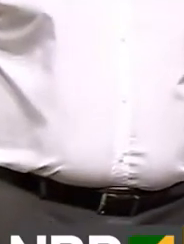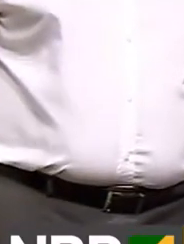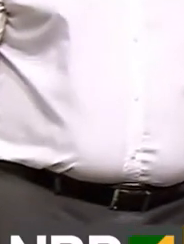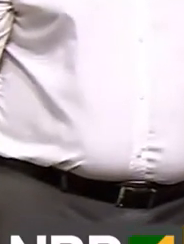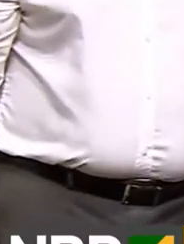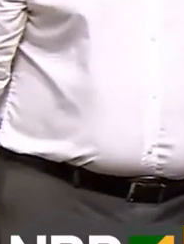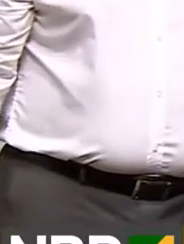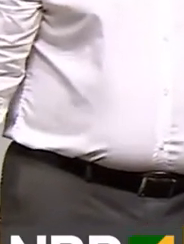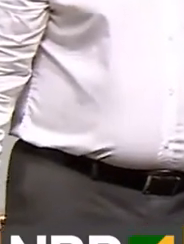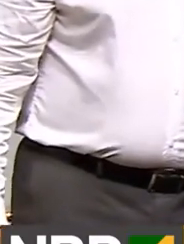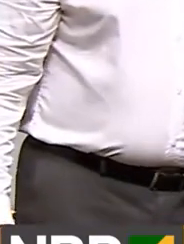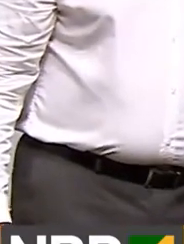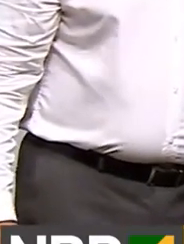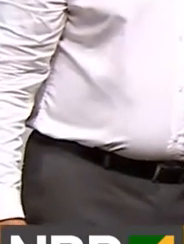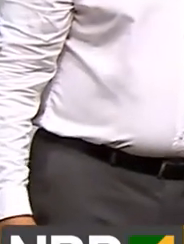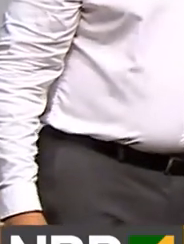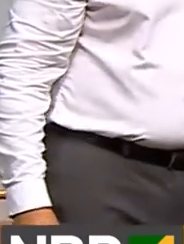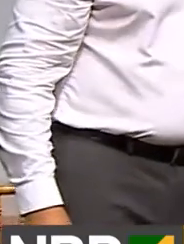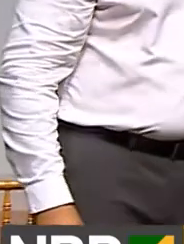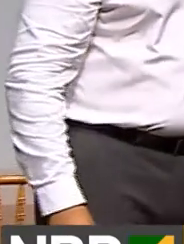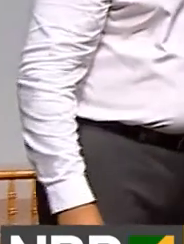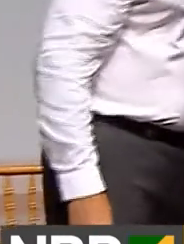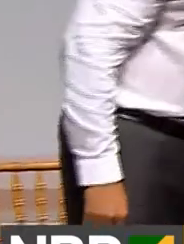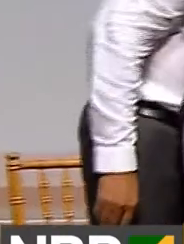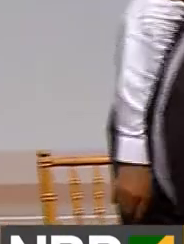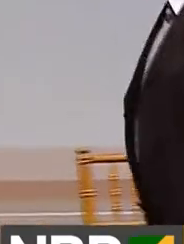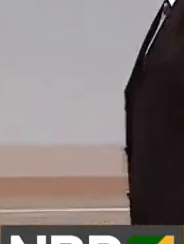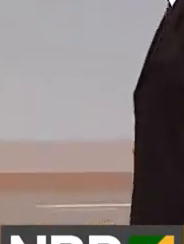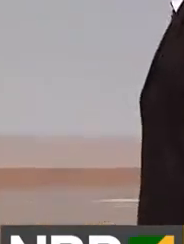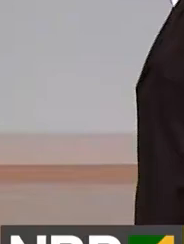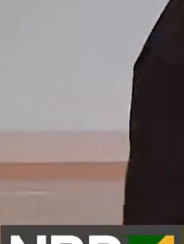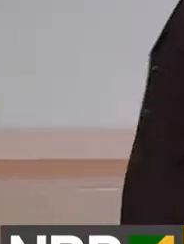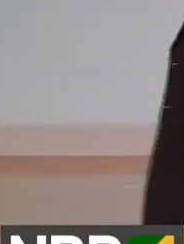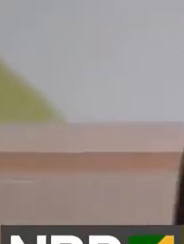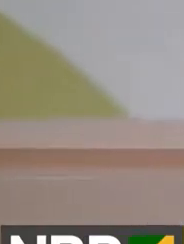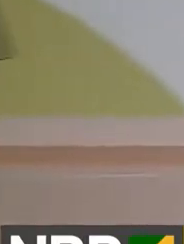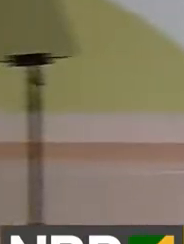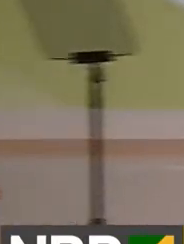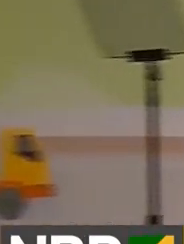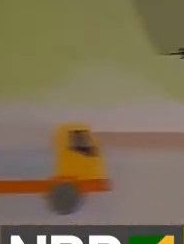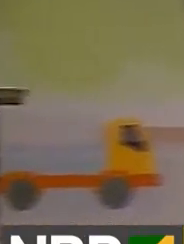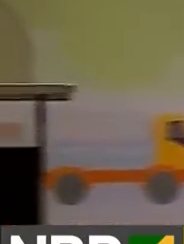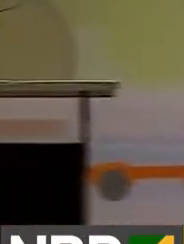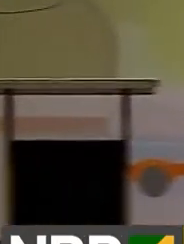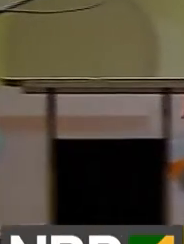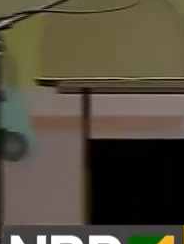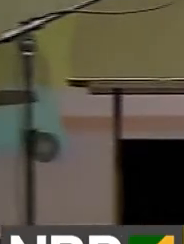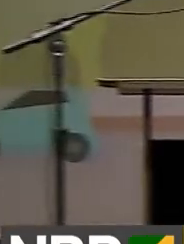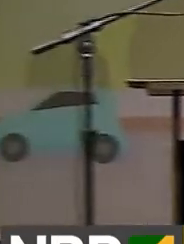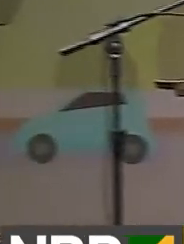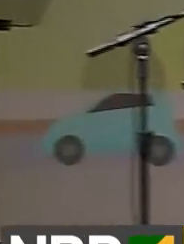Senhoras e senhores, com a palavra o presidente da República, Michel Temer.